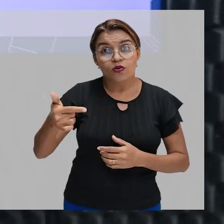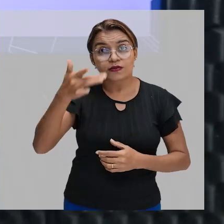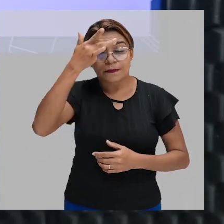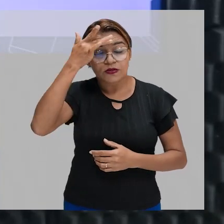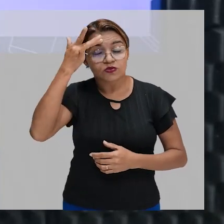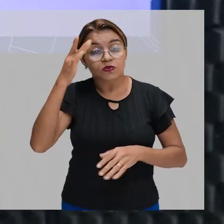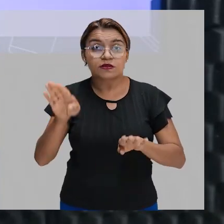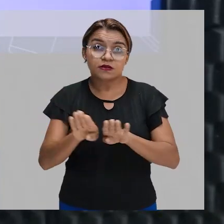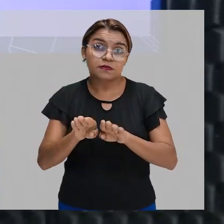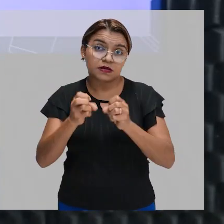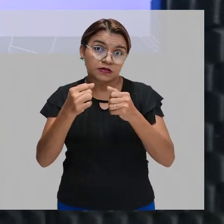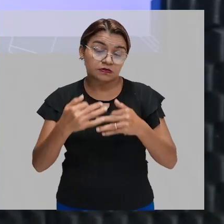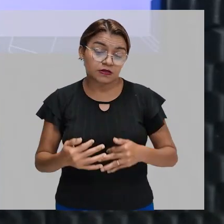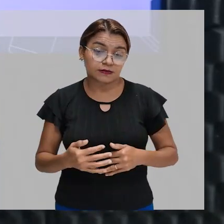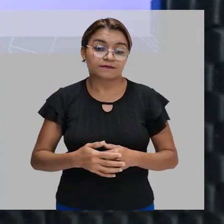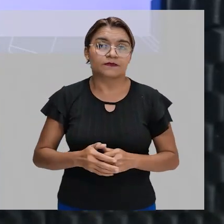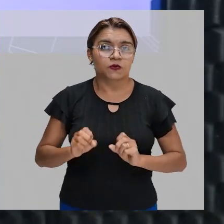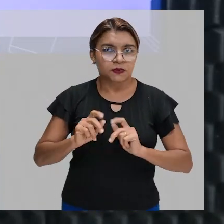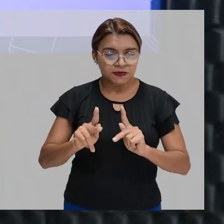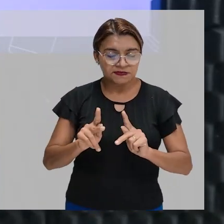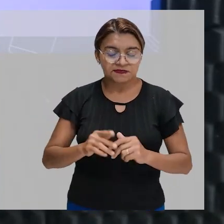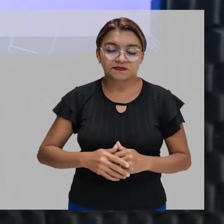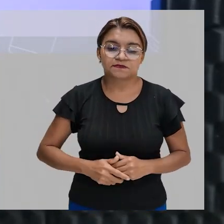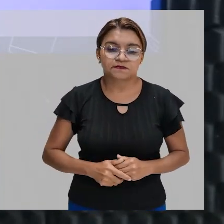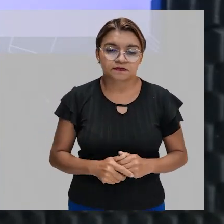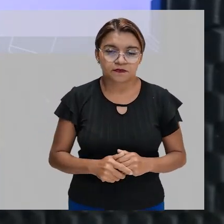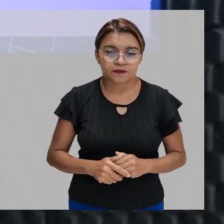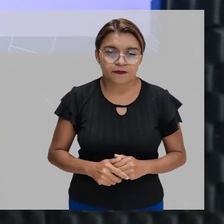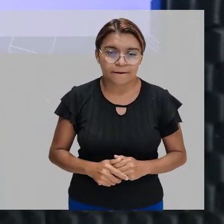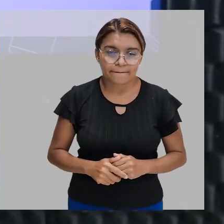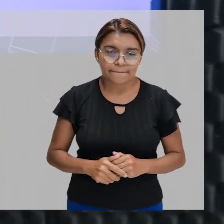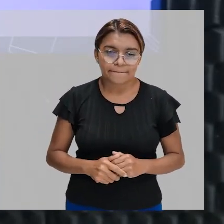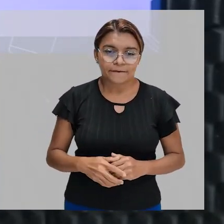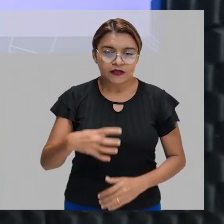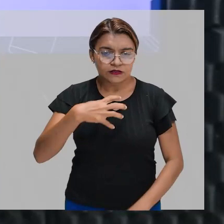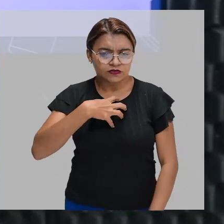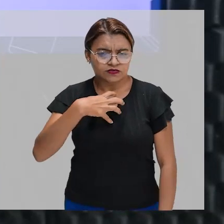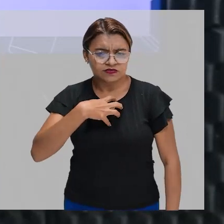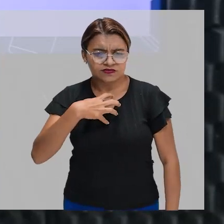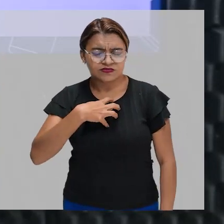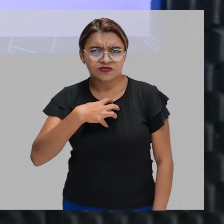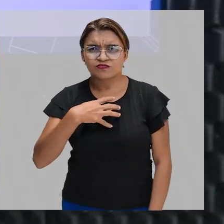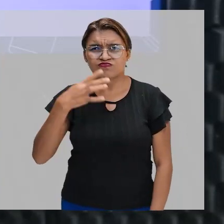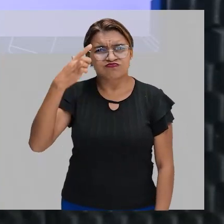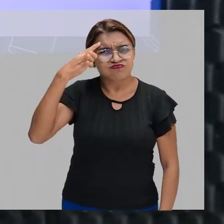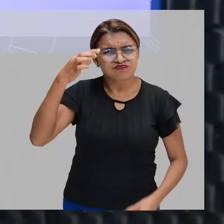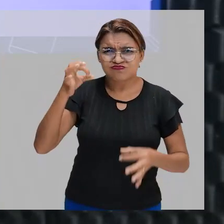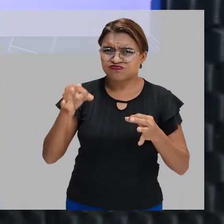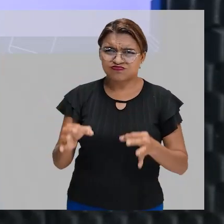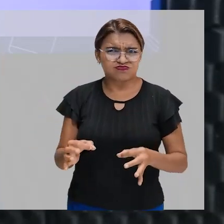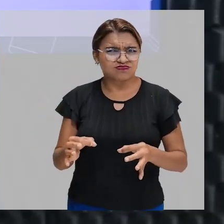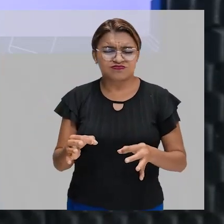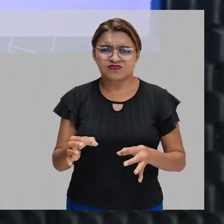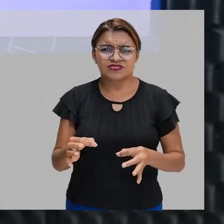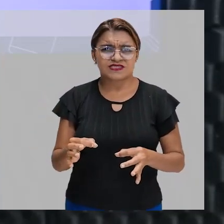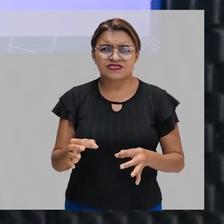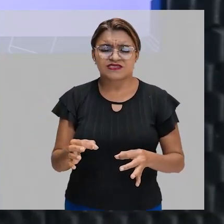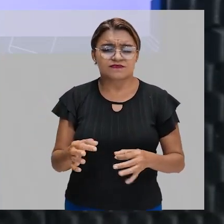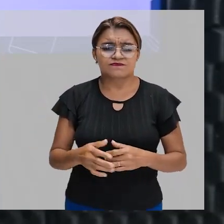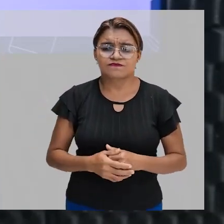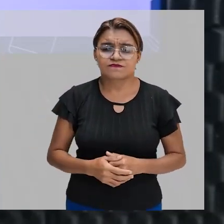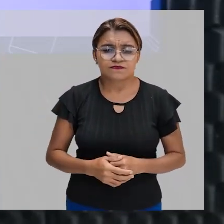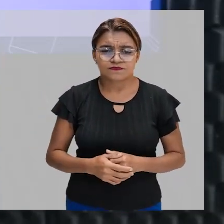bom quando estiver em terceira pessoa legal então tanto o meu estado me acho incerto quer dizer ele é uma pessoa que não